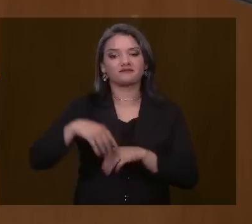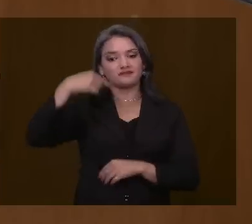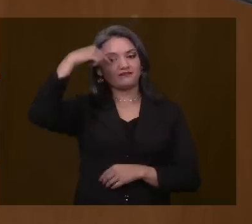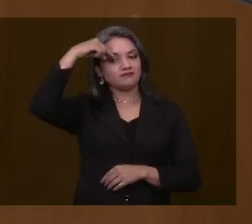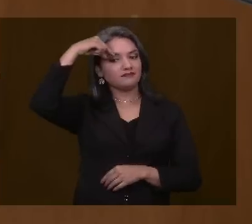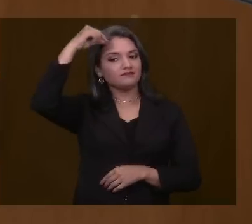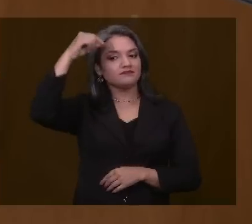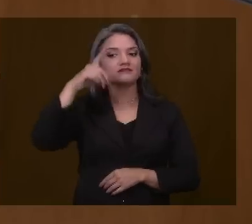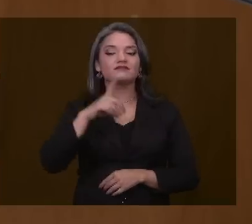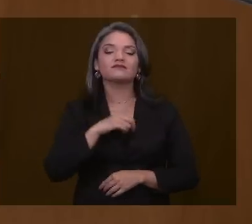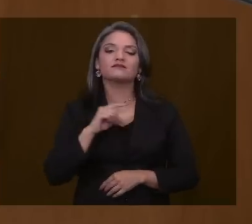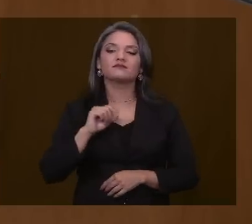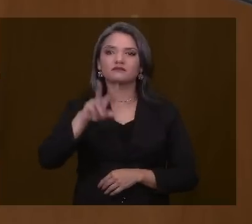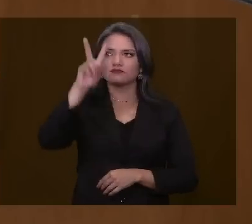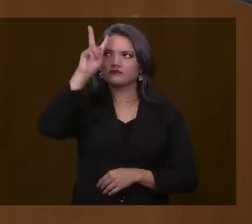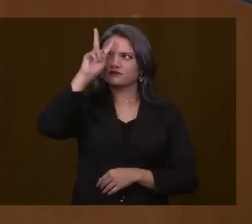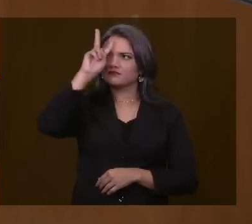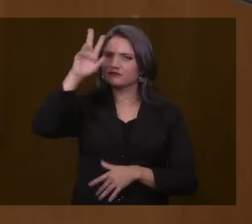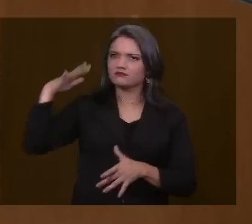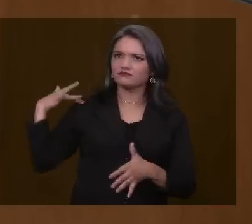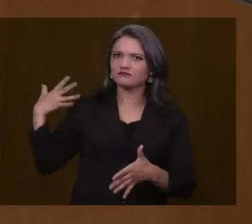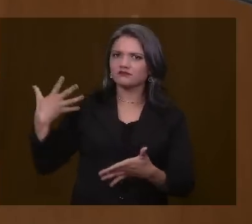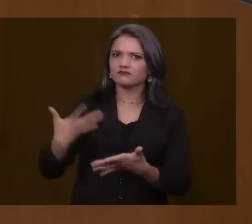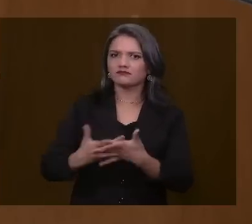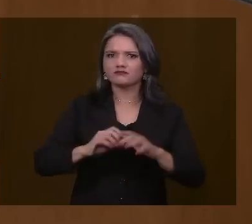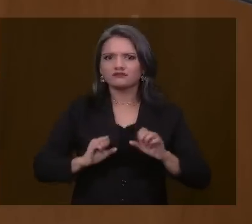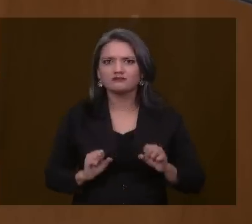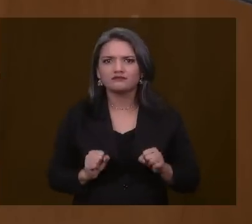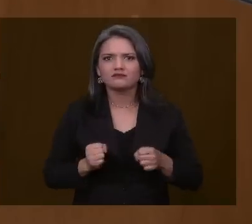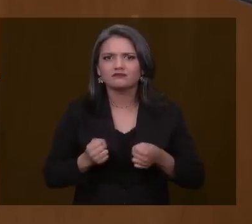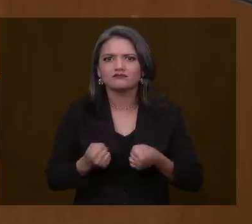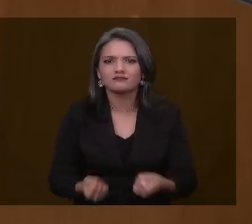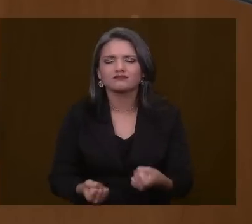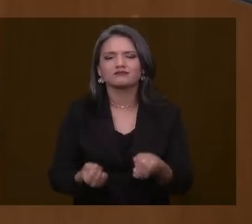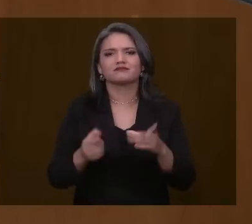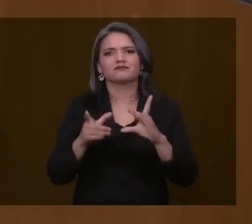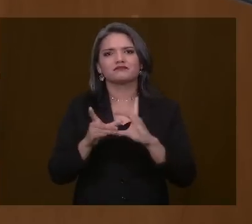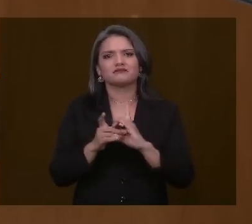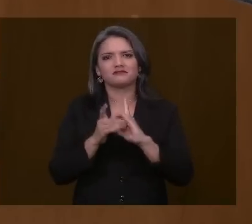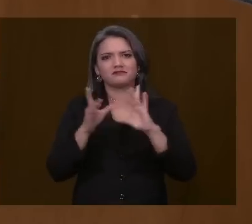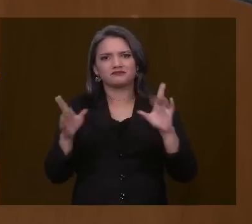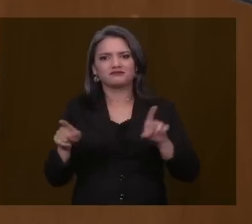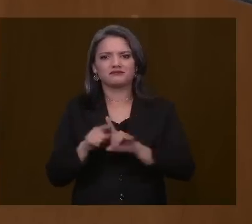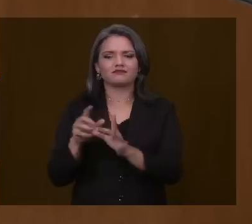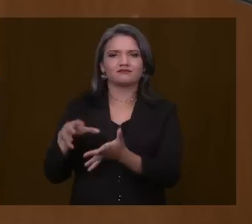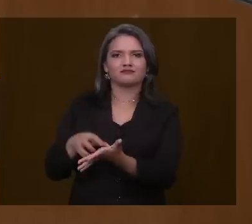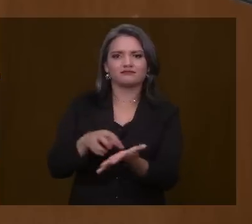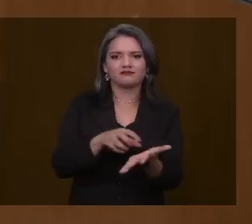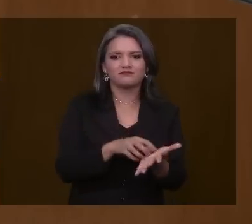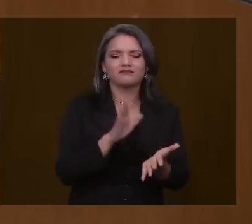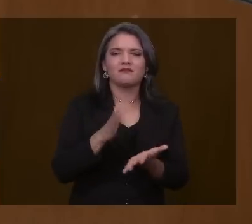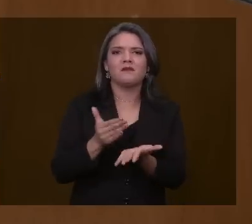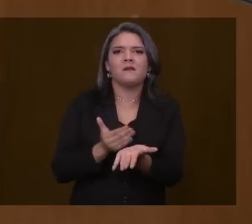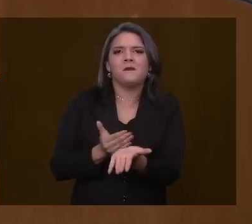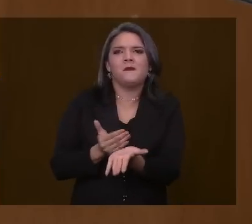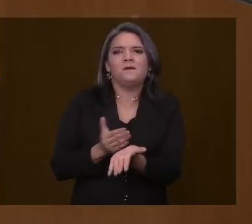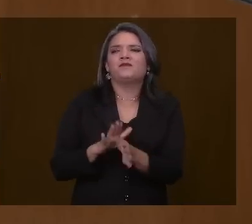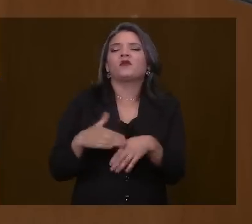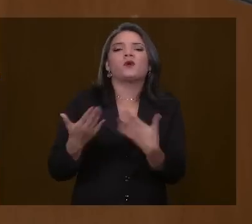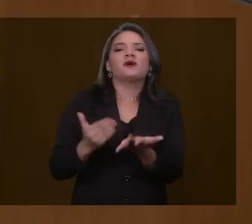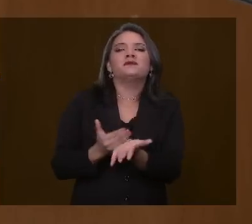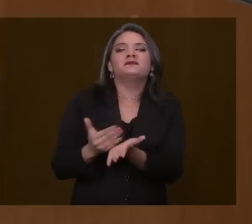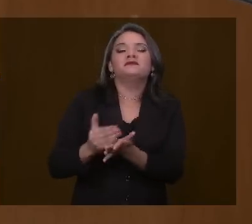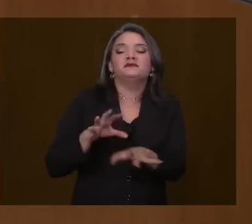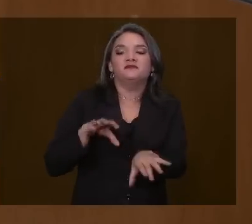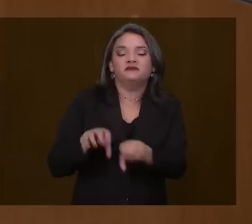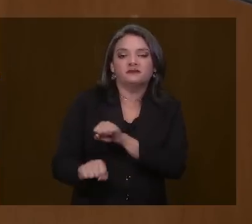consigo uma trajetória de engajamento institucional e democrático desde sua formação em Direito pela Universidade